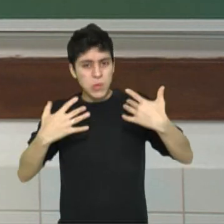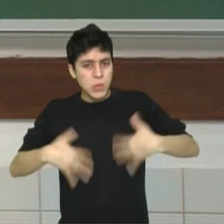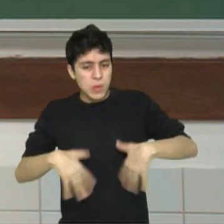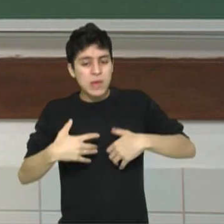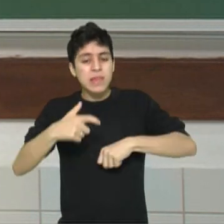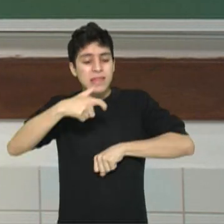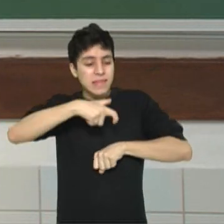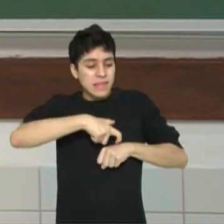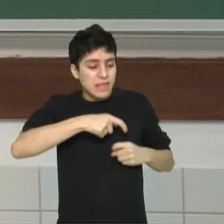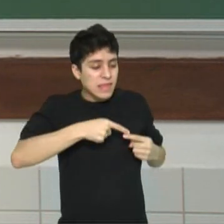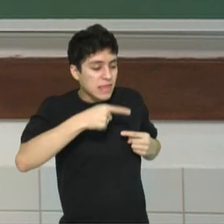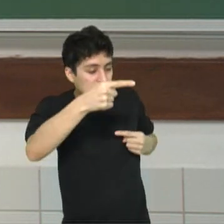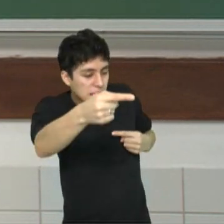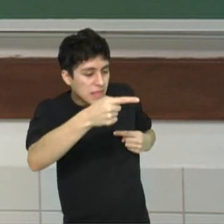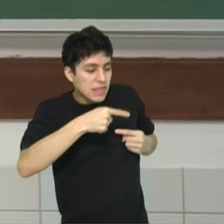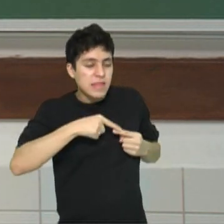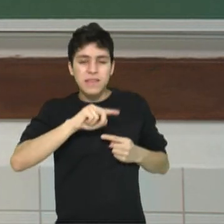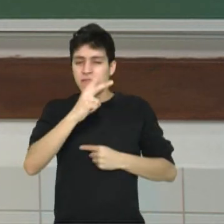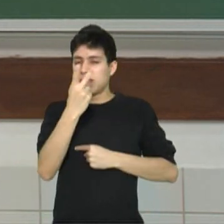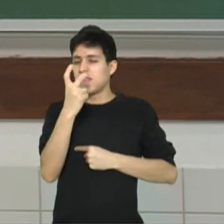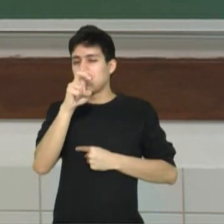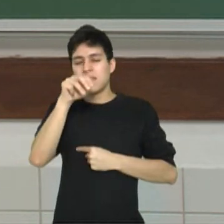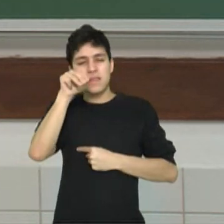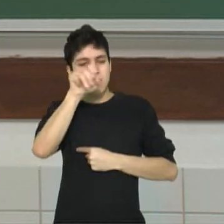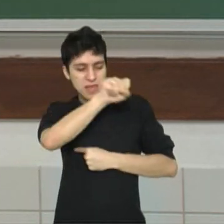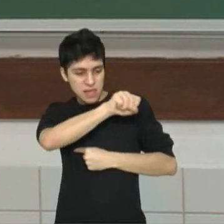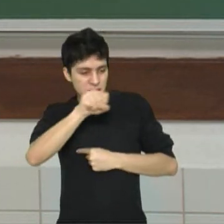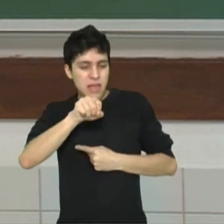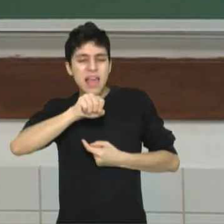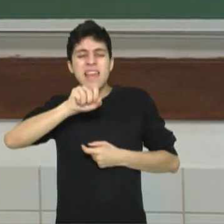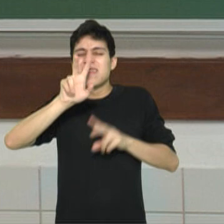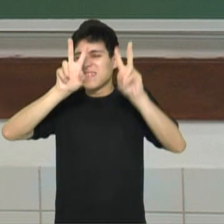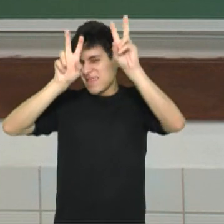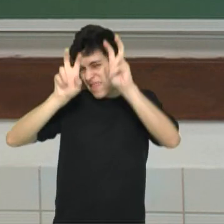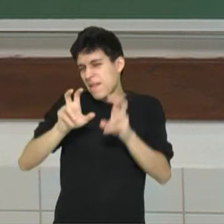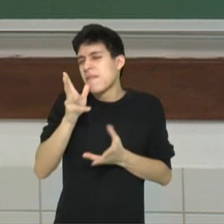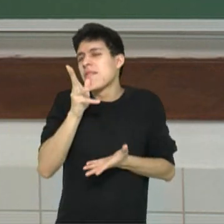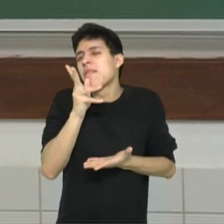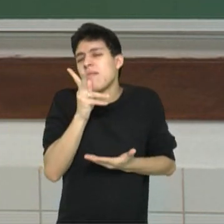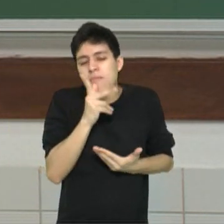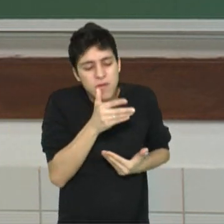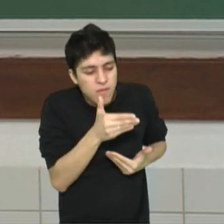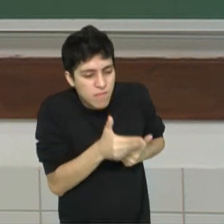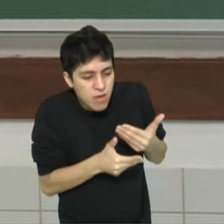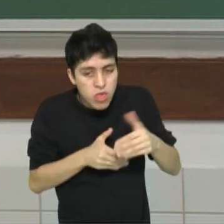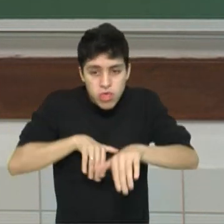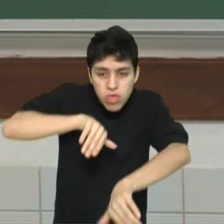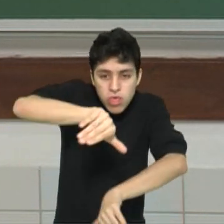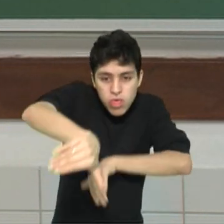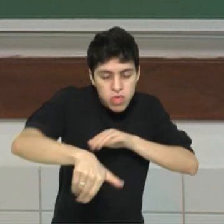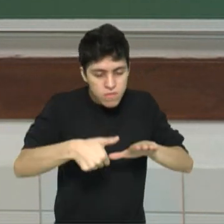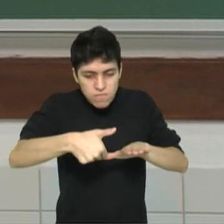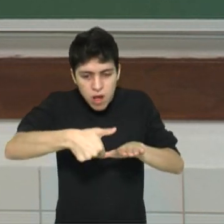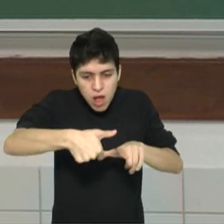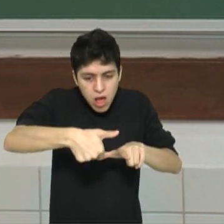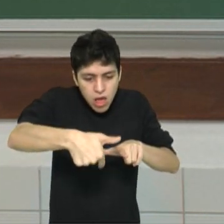foi o tempo, 25 segundos, que ele gastou para fazer esse deslocamento na piscina. E aí, dividindo